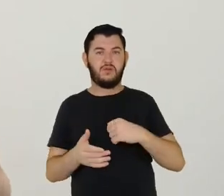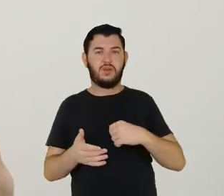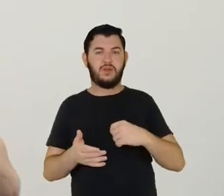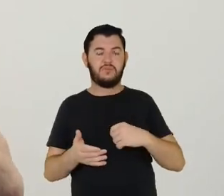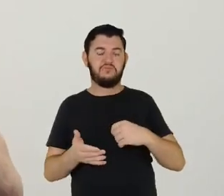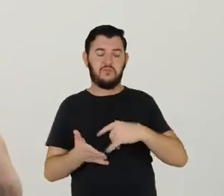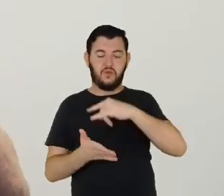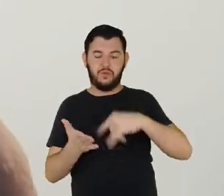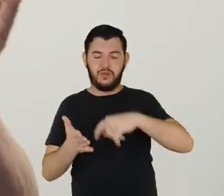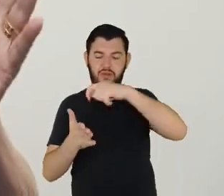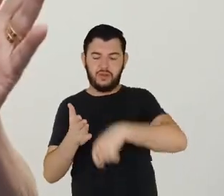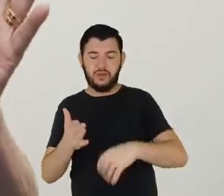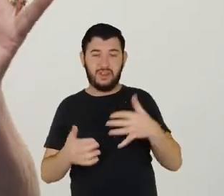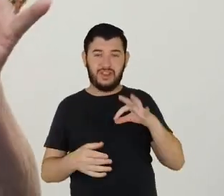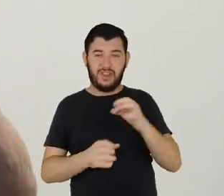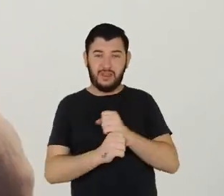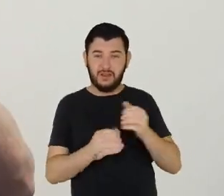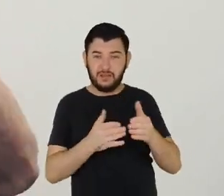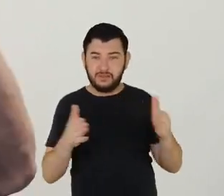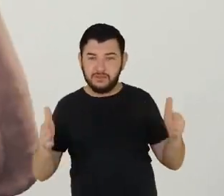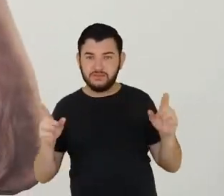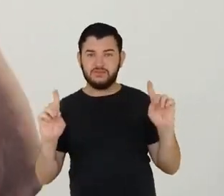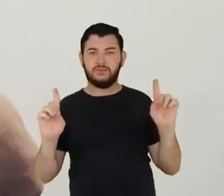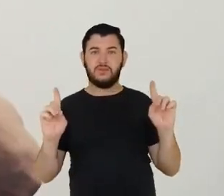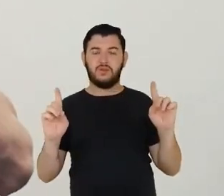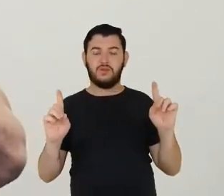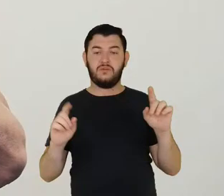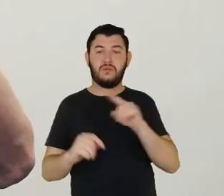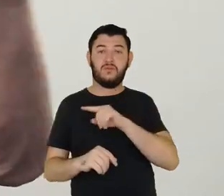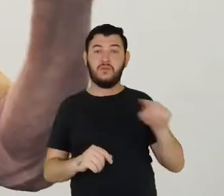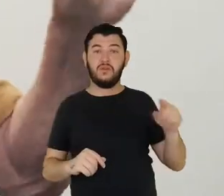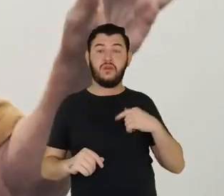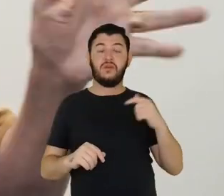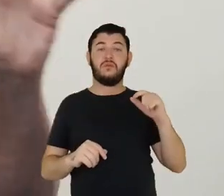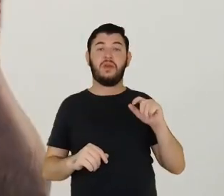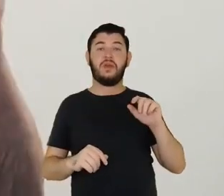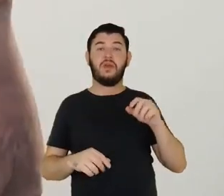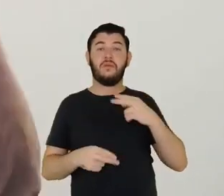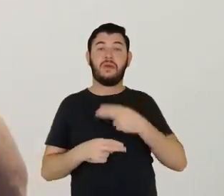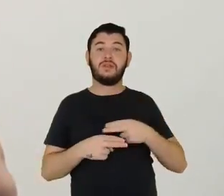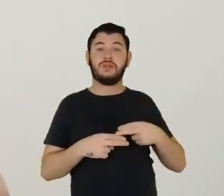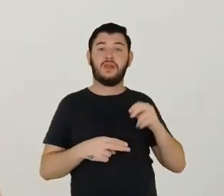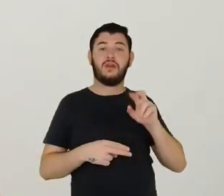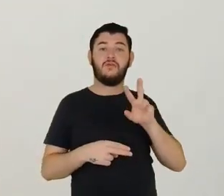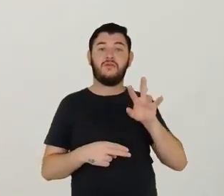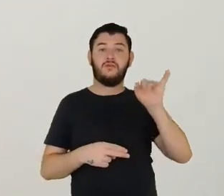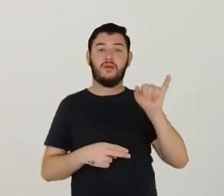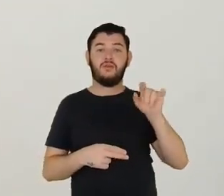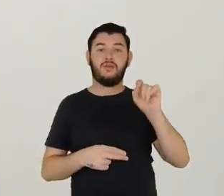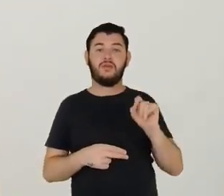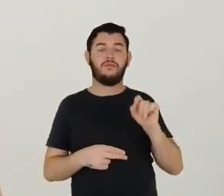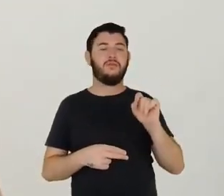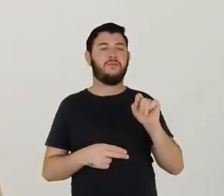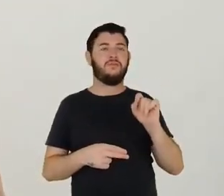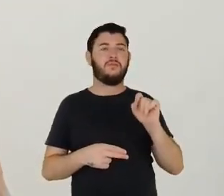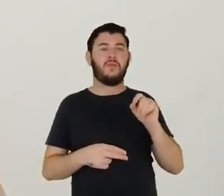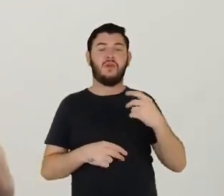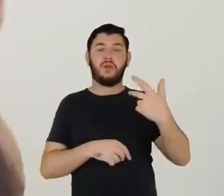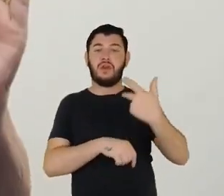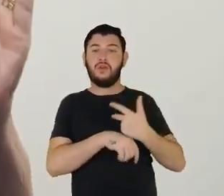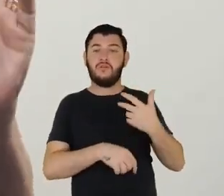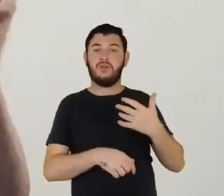desse. Digamos que você vai gravar 30 capítulos, você vai ganhar, sei lá, 10 mil por capítulo, 300. Eles pegam esses